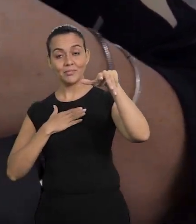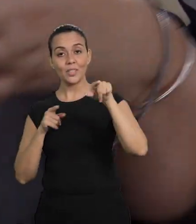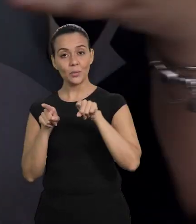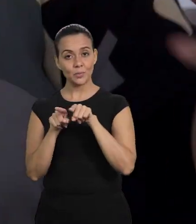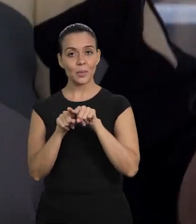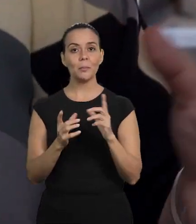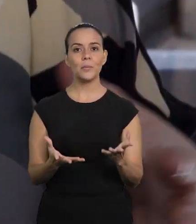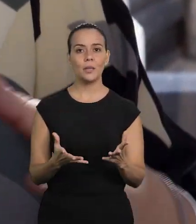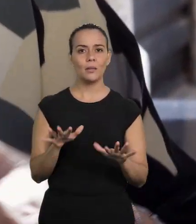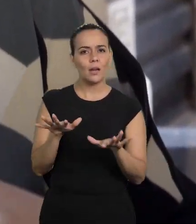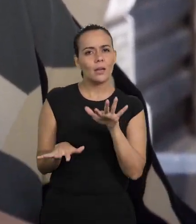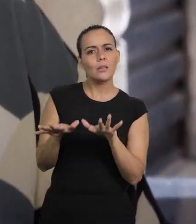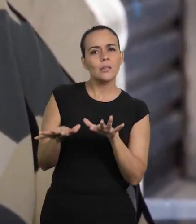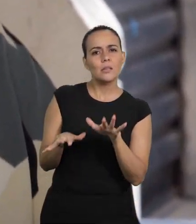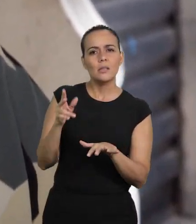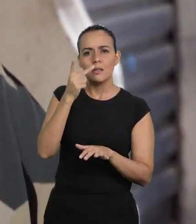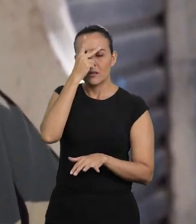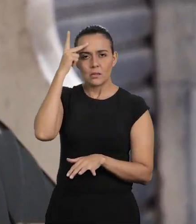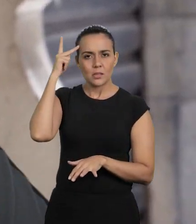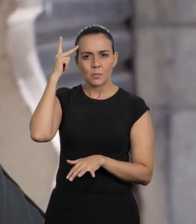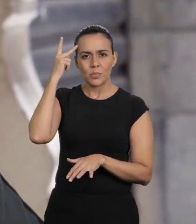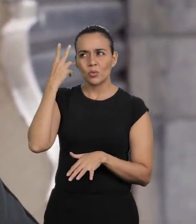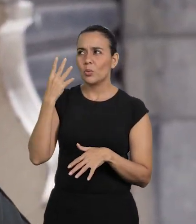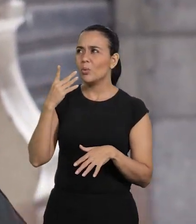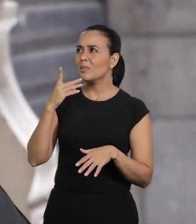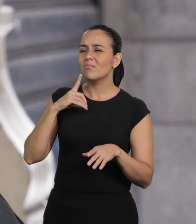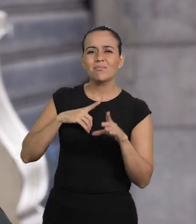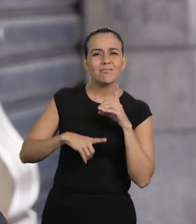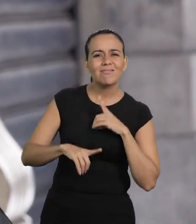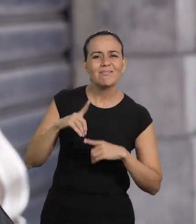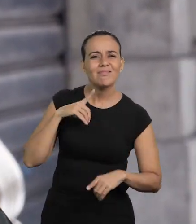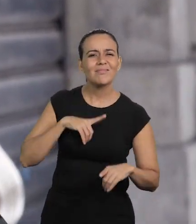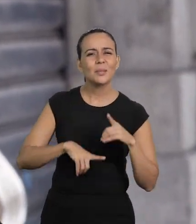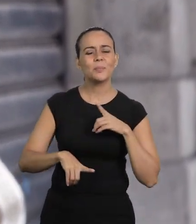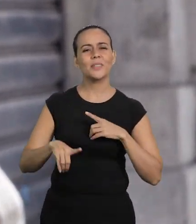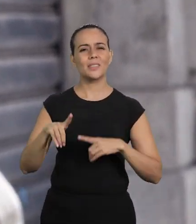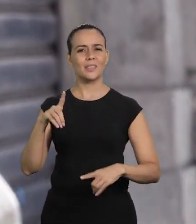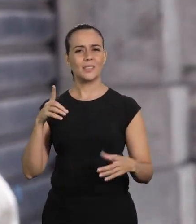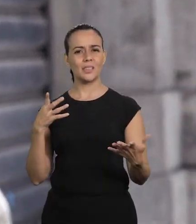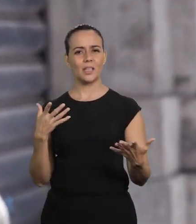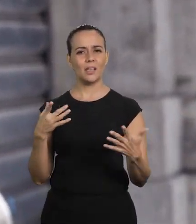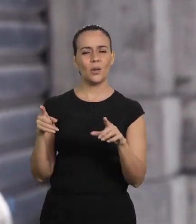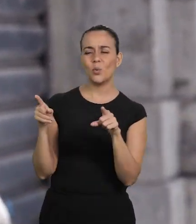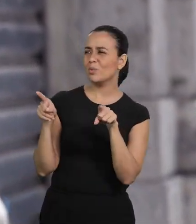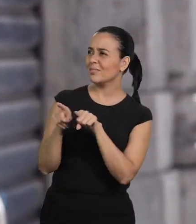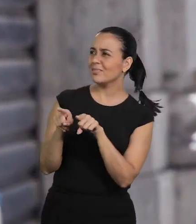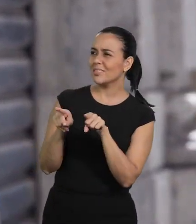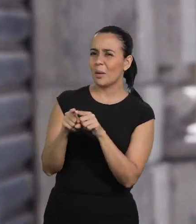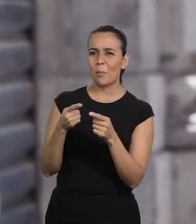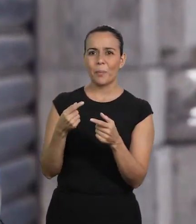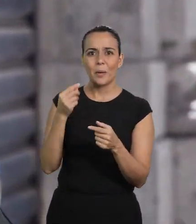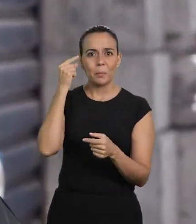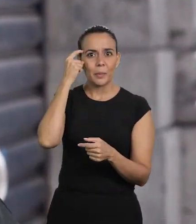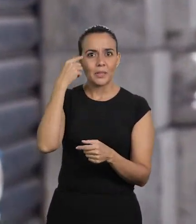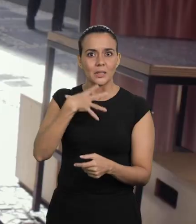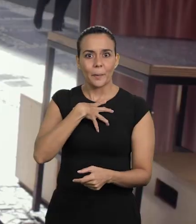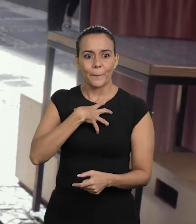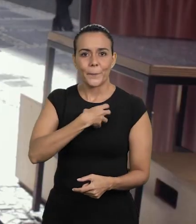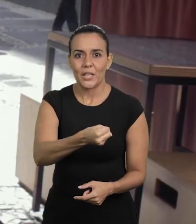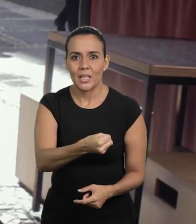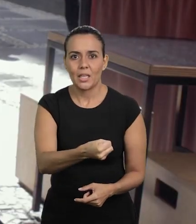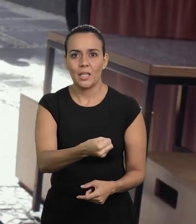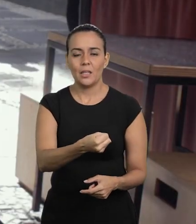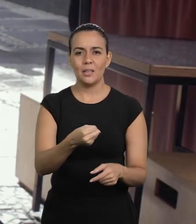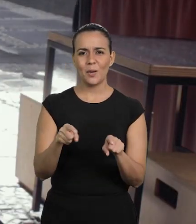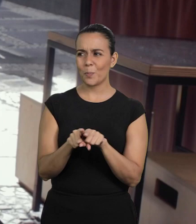As pessoas podem cair em depressão, elas podem até mesmo, né, pensar em suicídio, em acabar com a própria vida, por conta